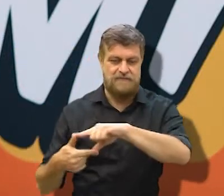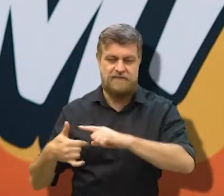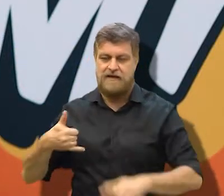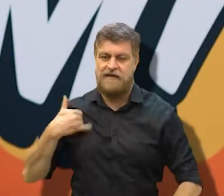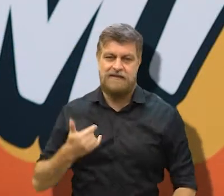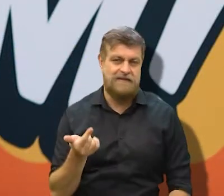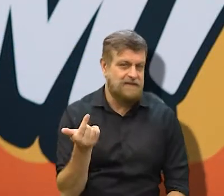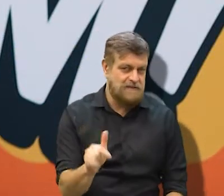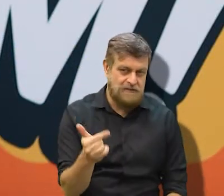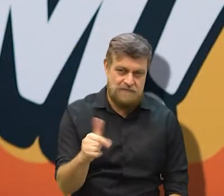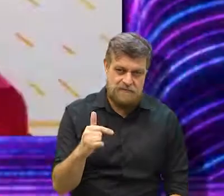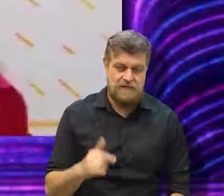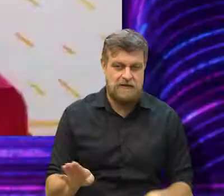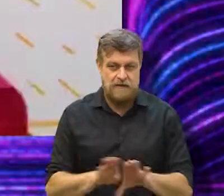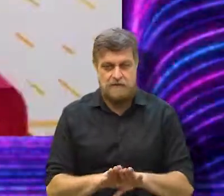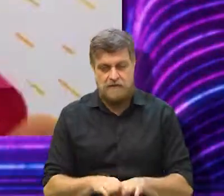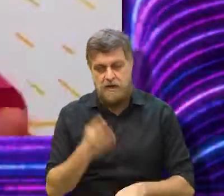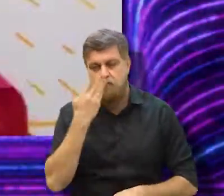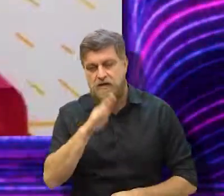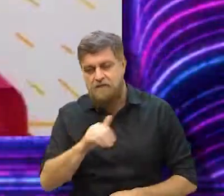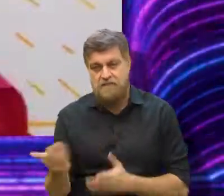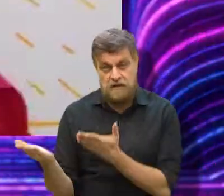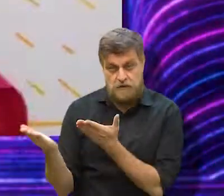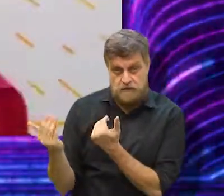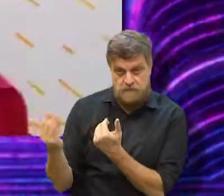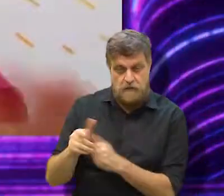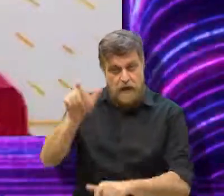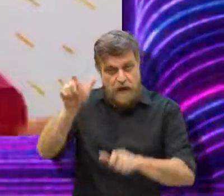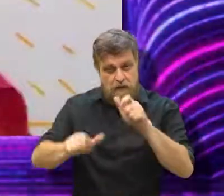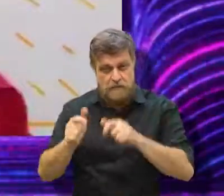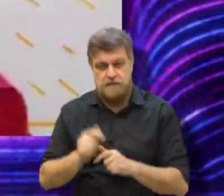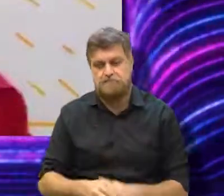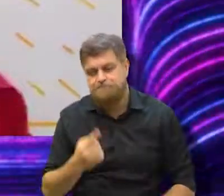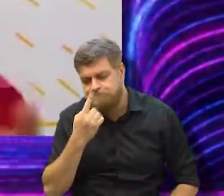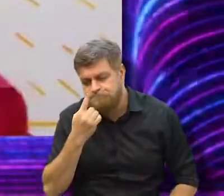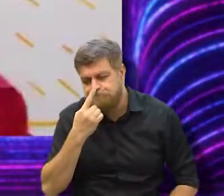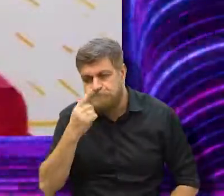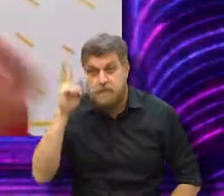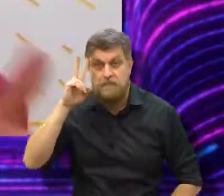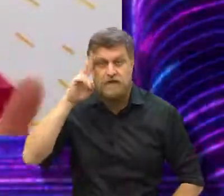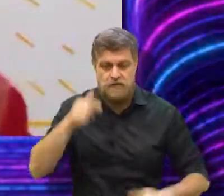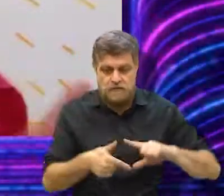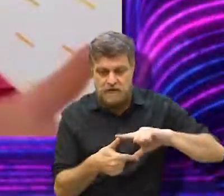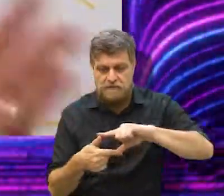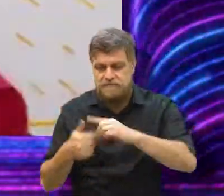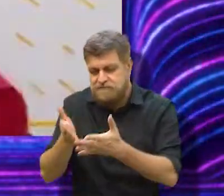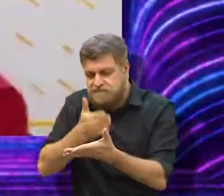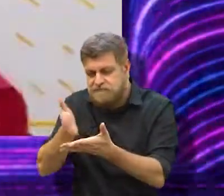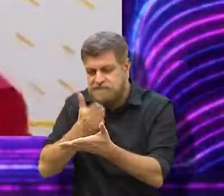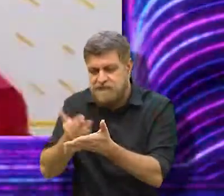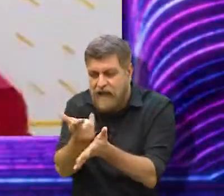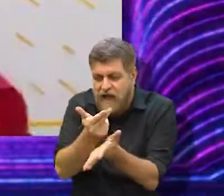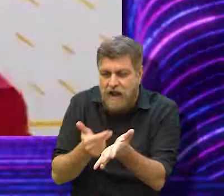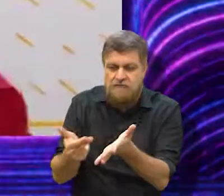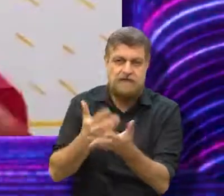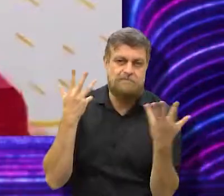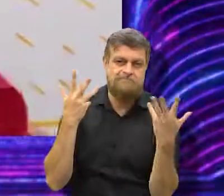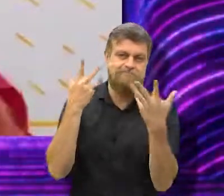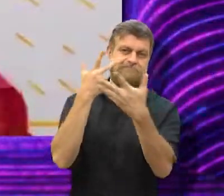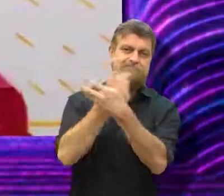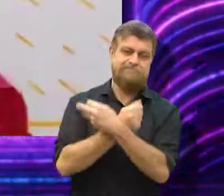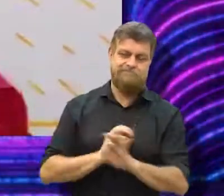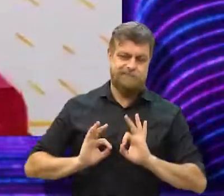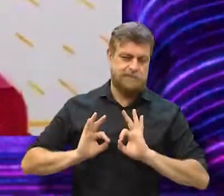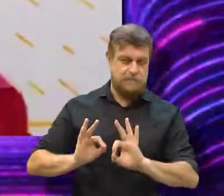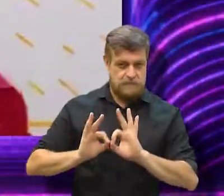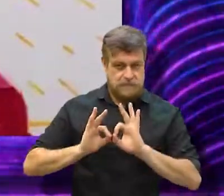tem idade, né? É um infanto-juvenil, mas para quem curte HQ, aventura, uma história bacana, ilustrações lindas, é um prato cheio.